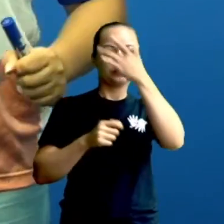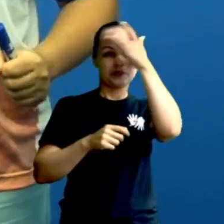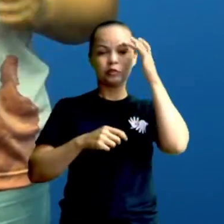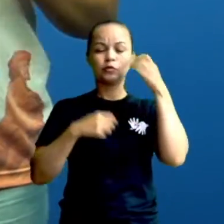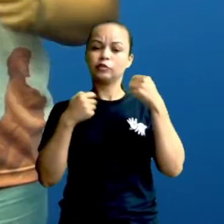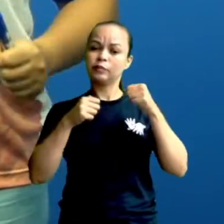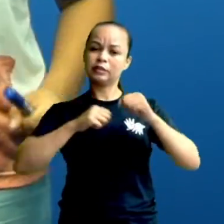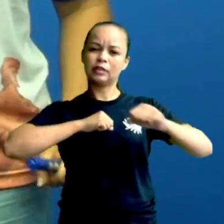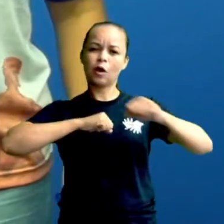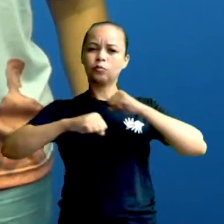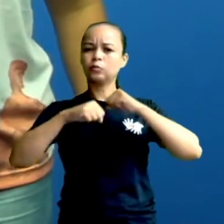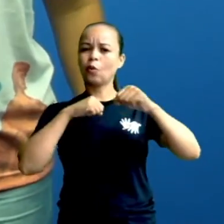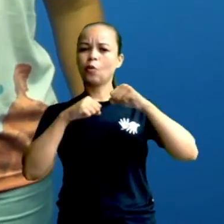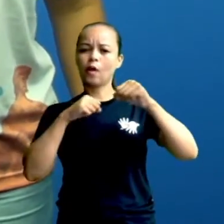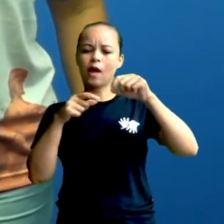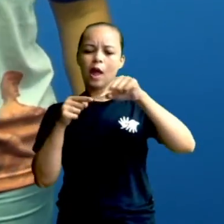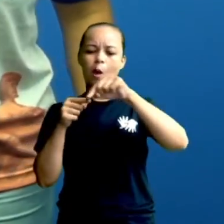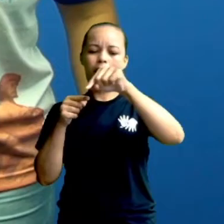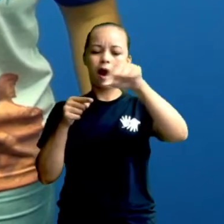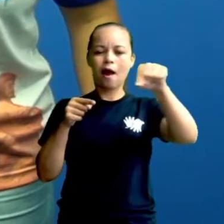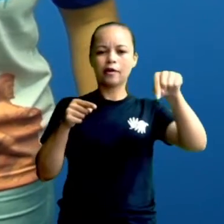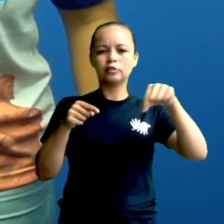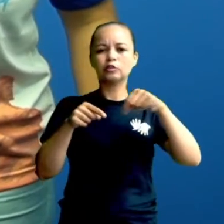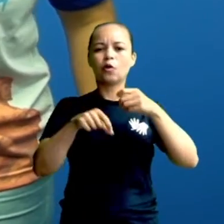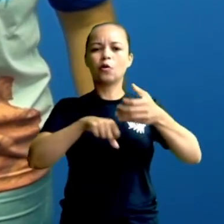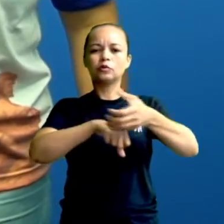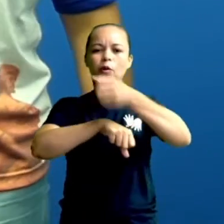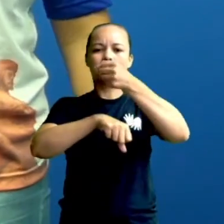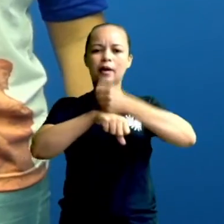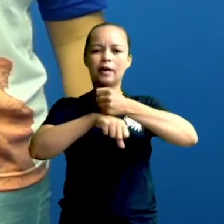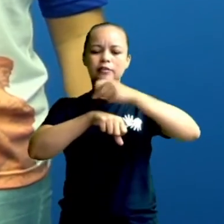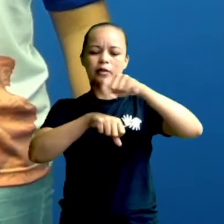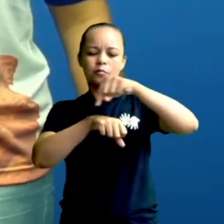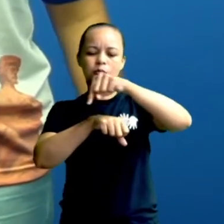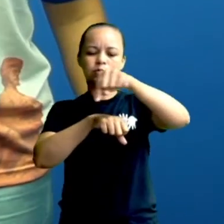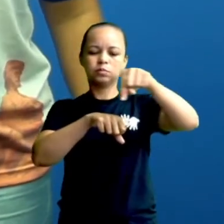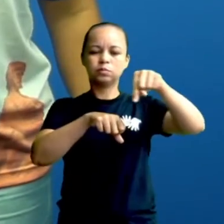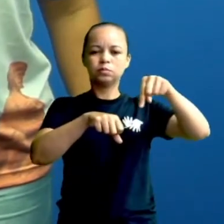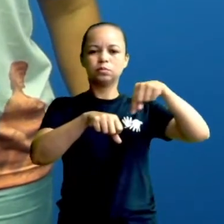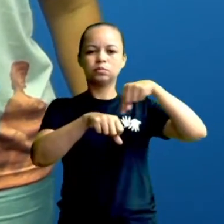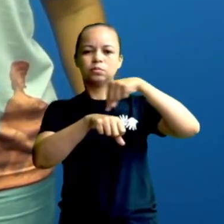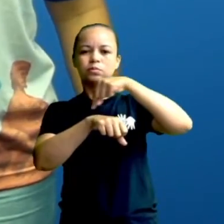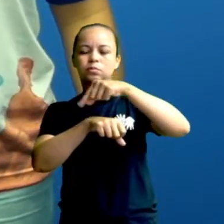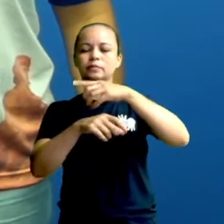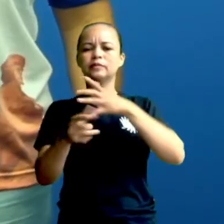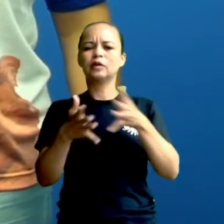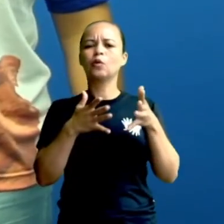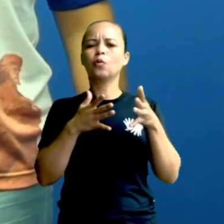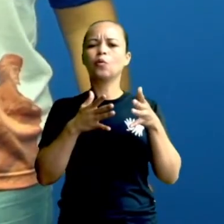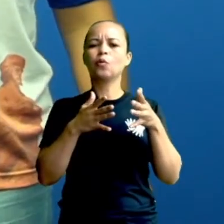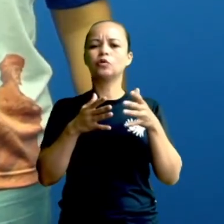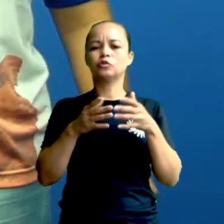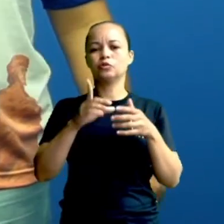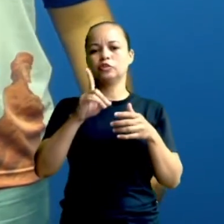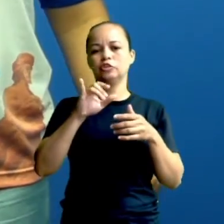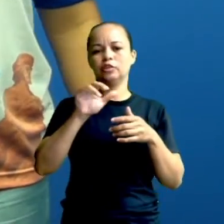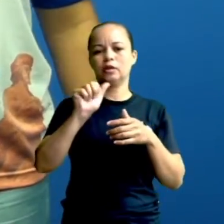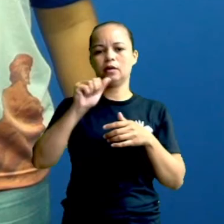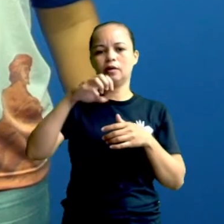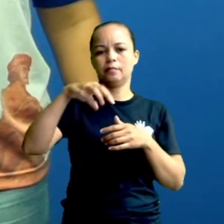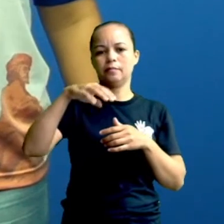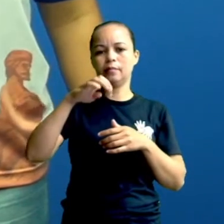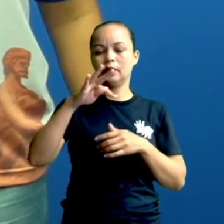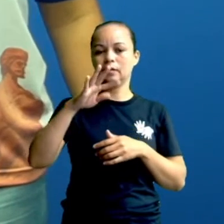correr ao redor de uma praça circular, cujo diâmetro mede